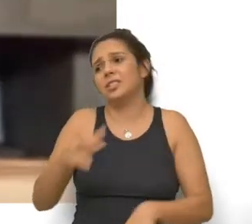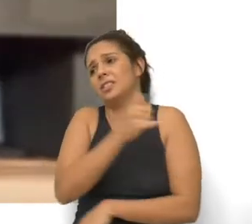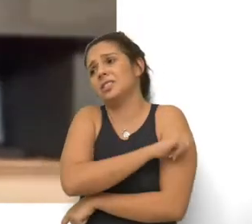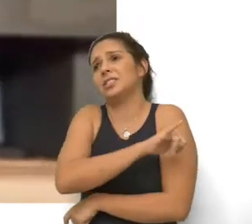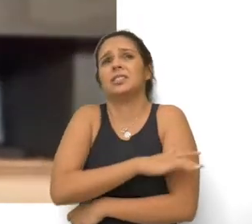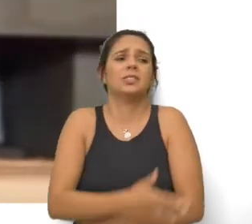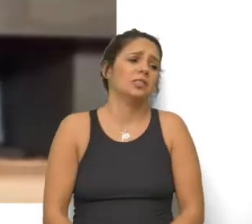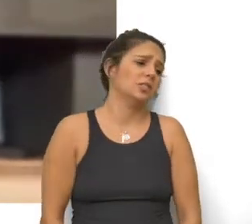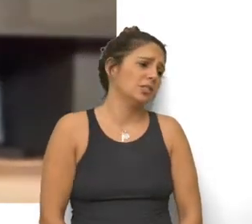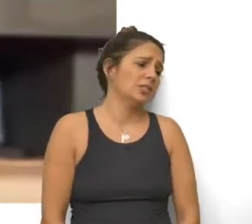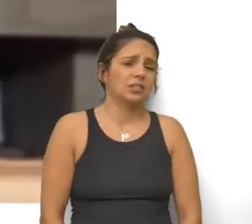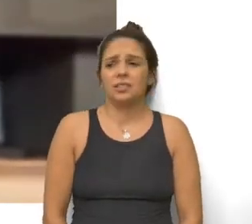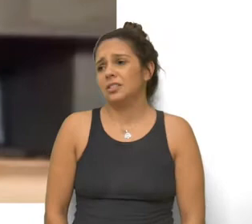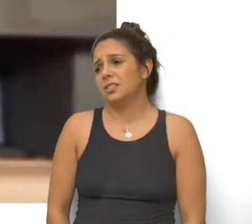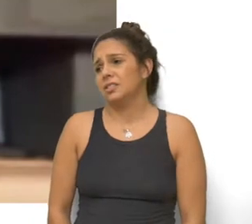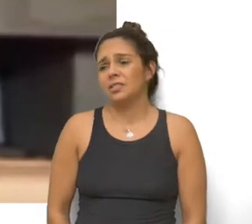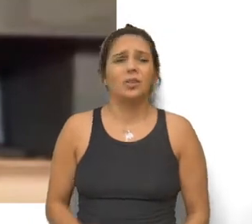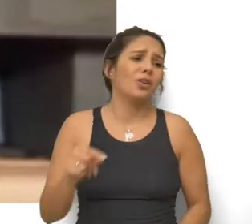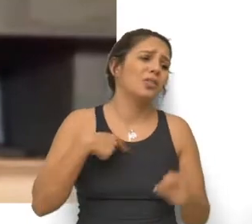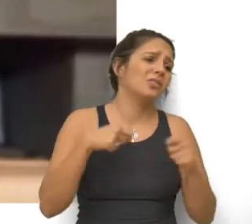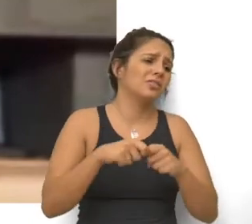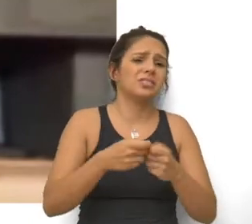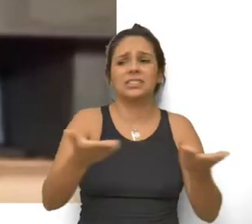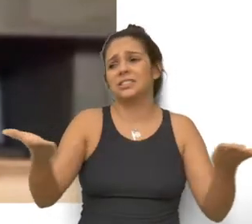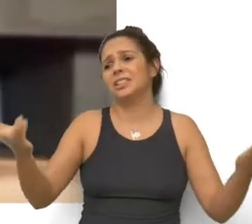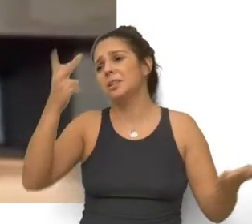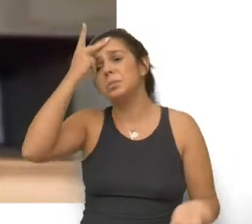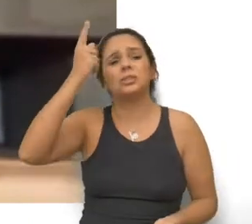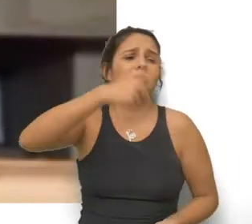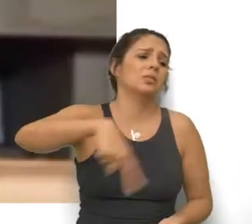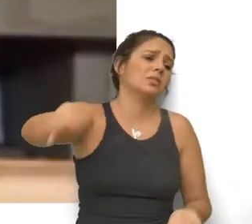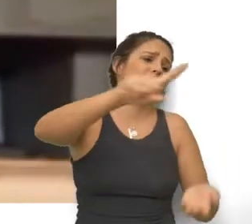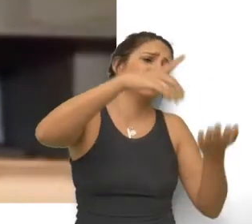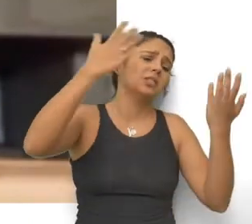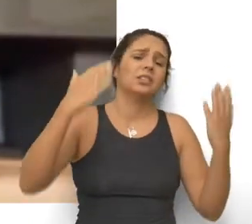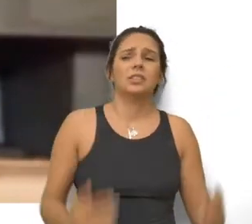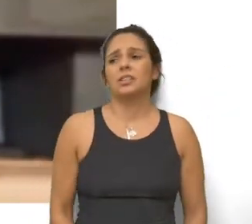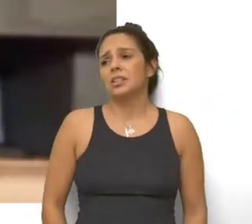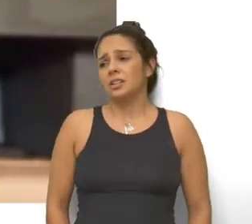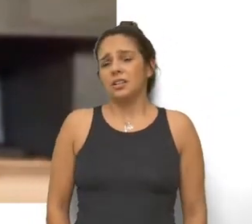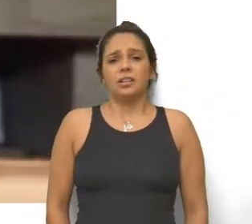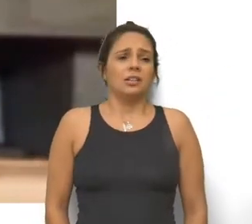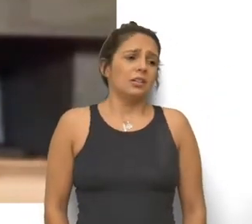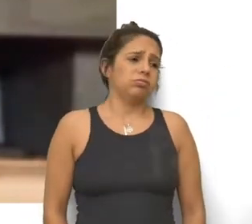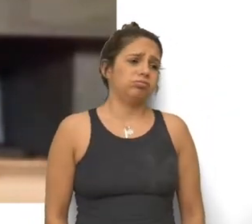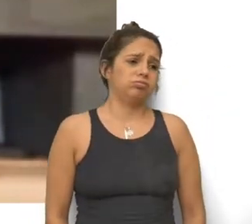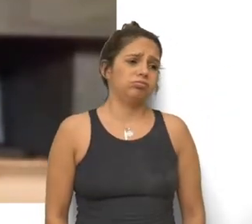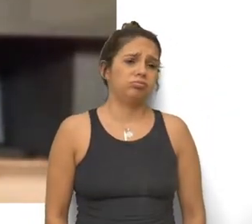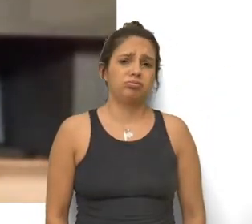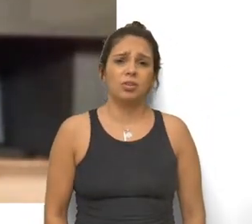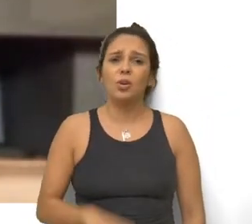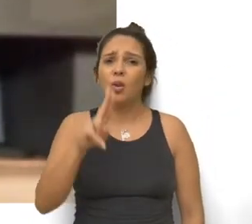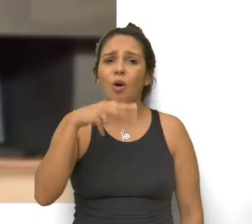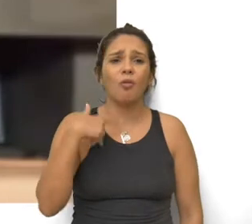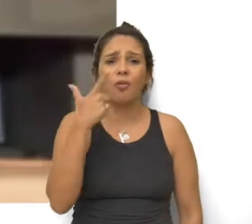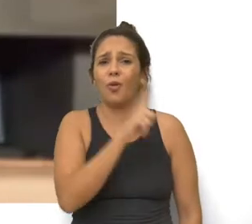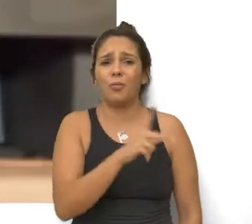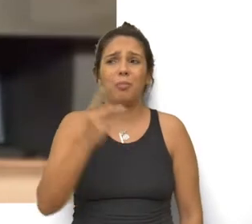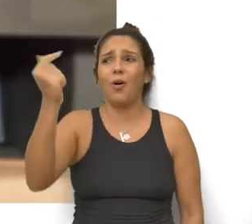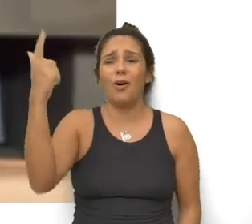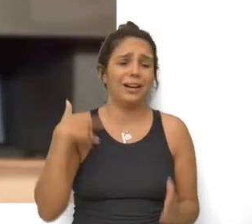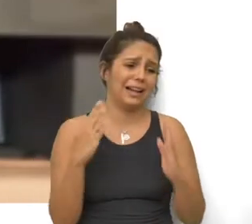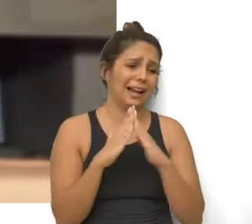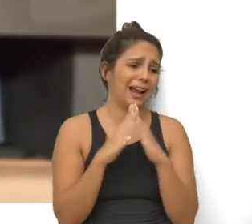lugar? O que eu estou fazendo no meio dessa gente? Será que eu nunca mais vou conseguir sair